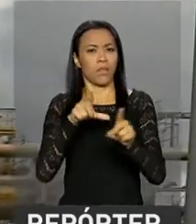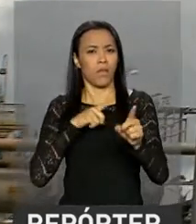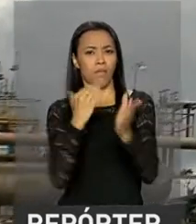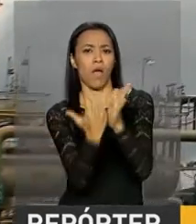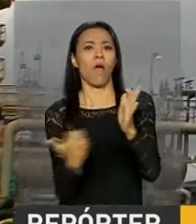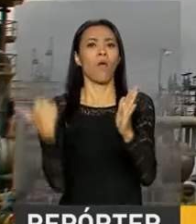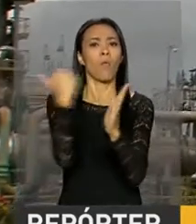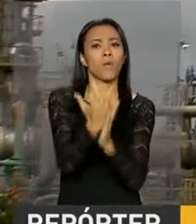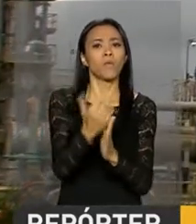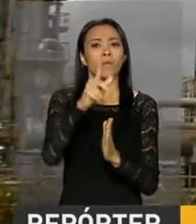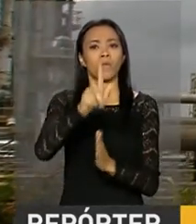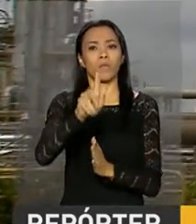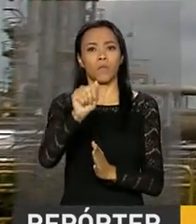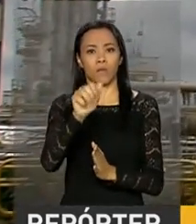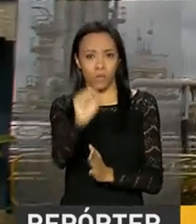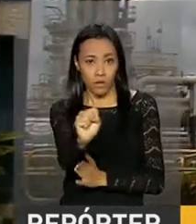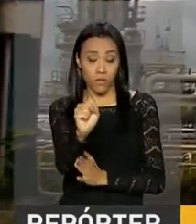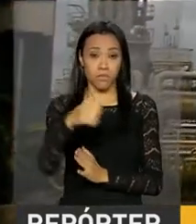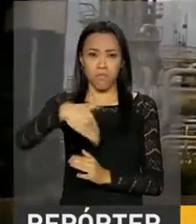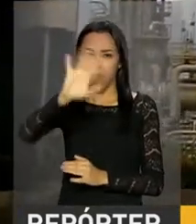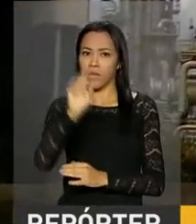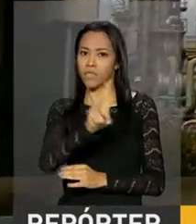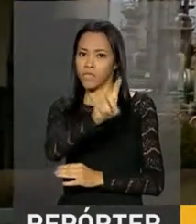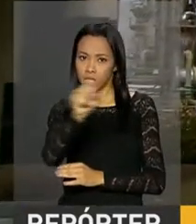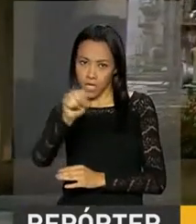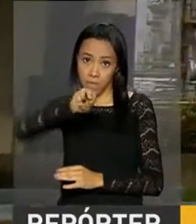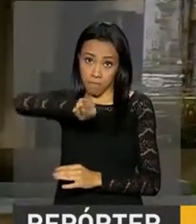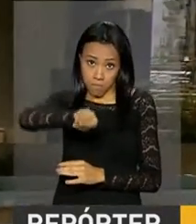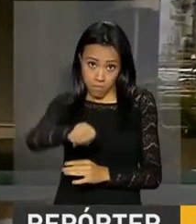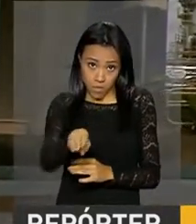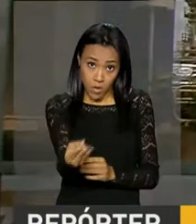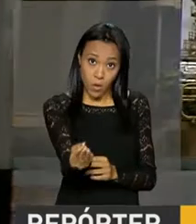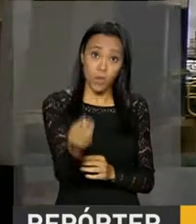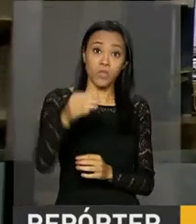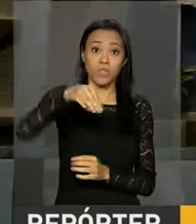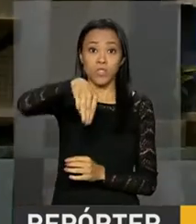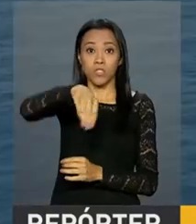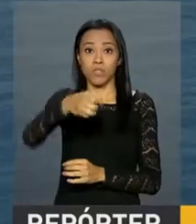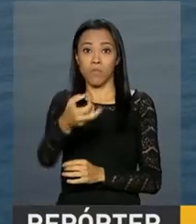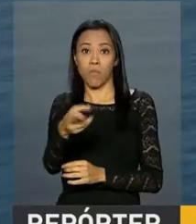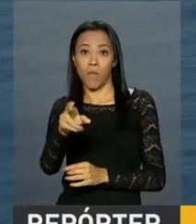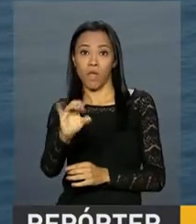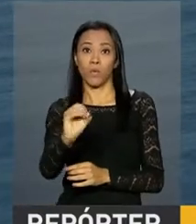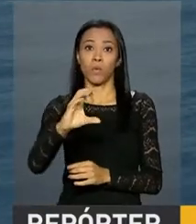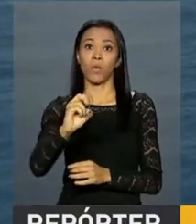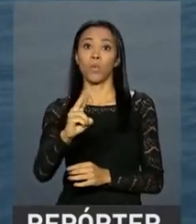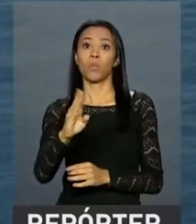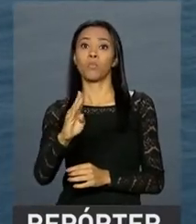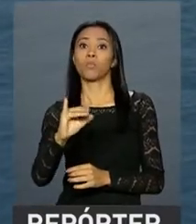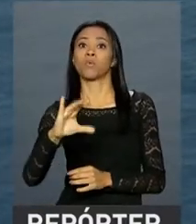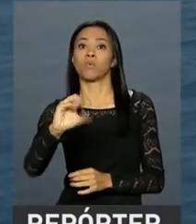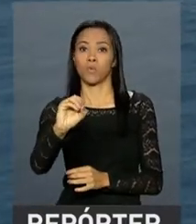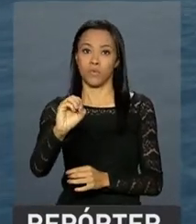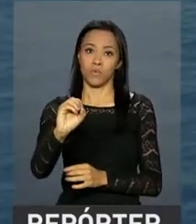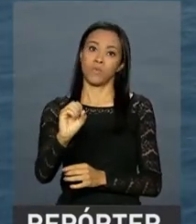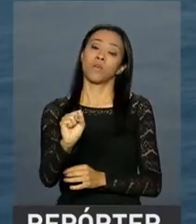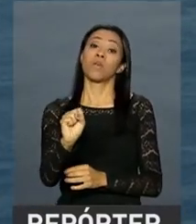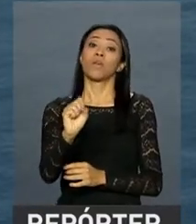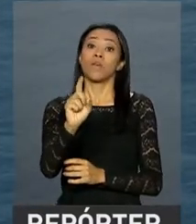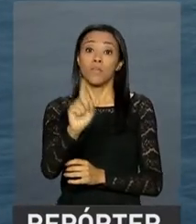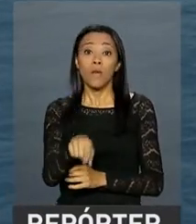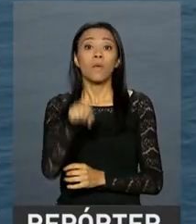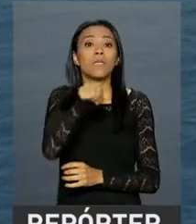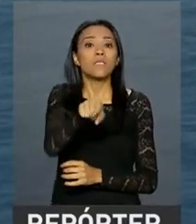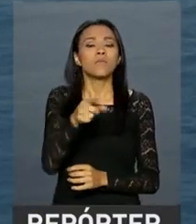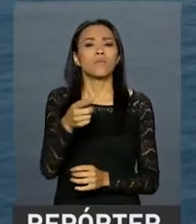de gás natural com mais de 100 milhões de metros cúbicos por dia a produção do ps do pré-sal correspondeu a